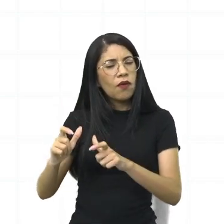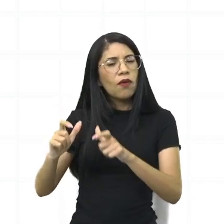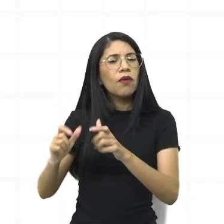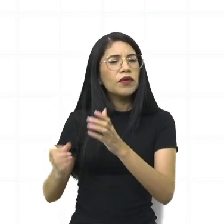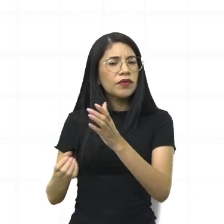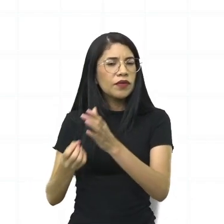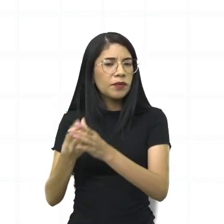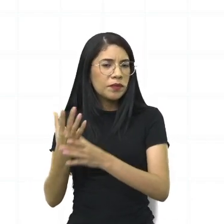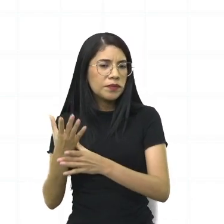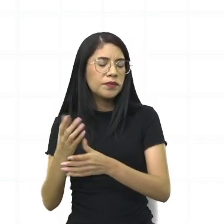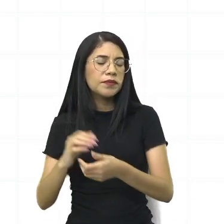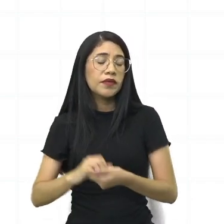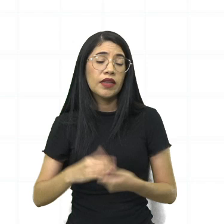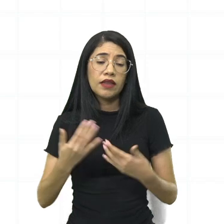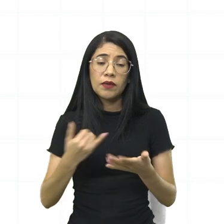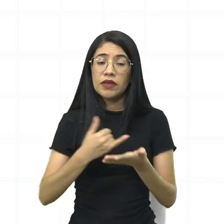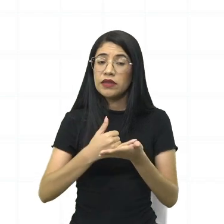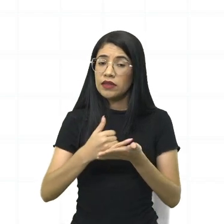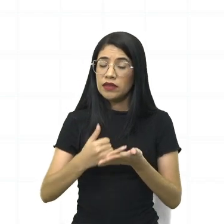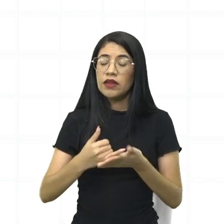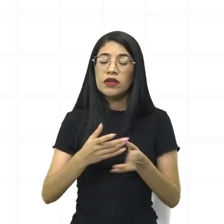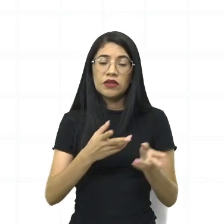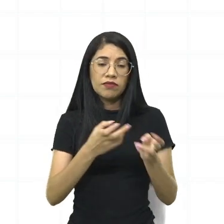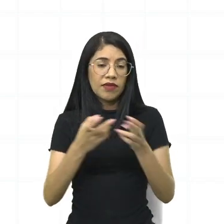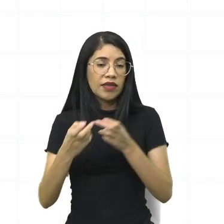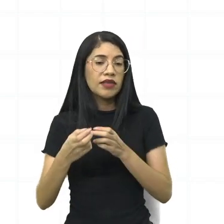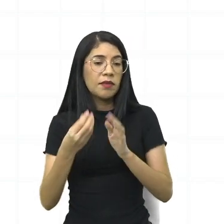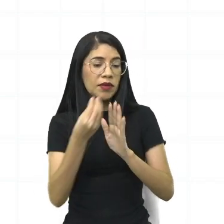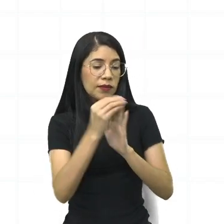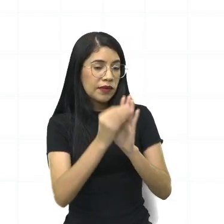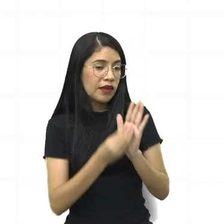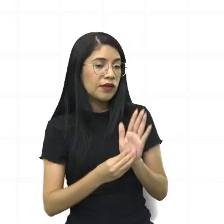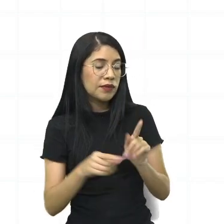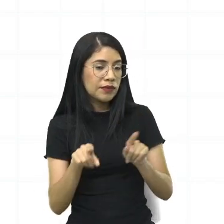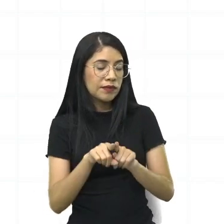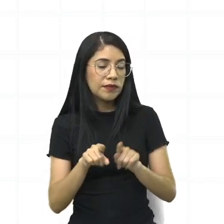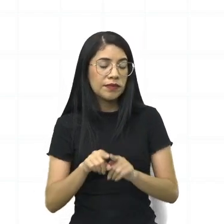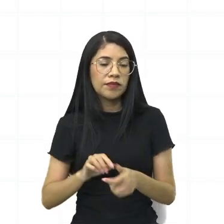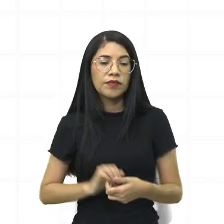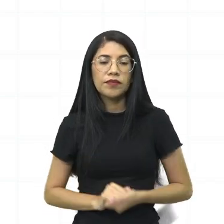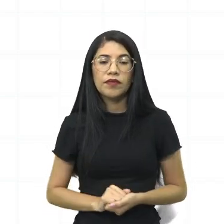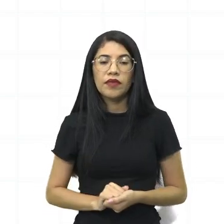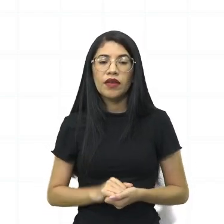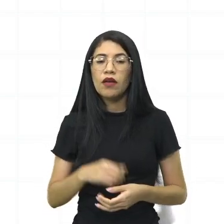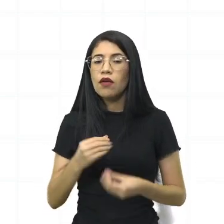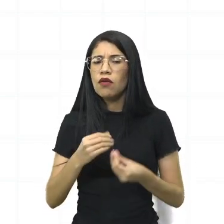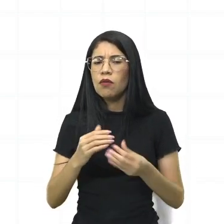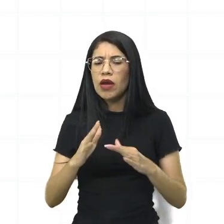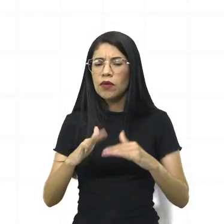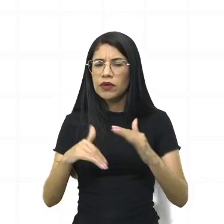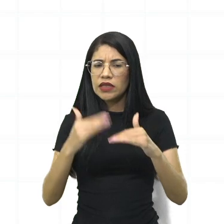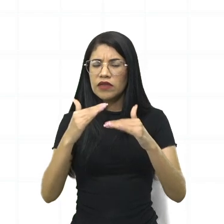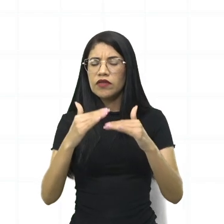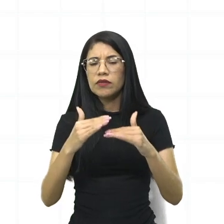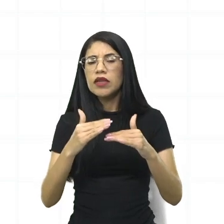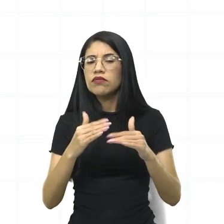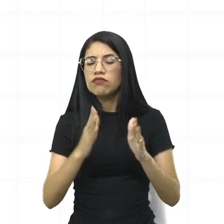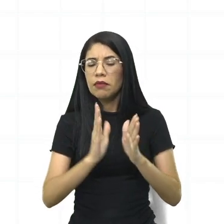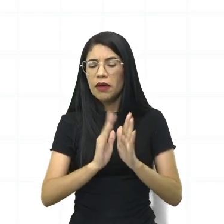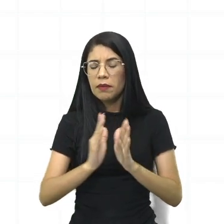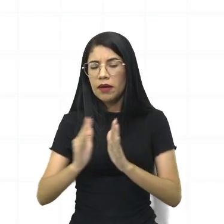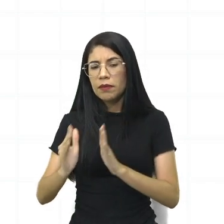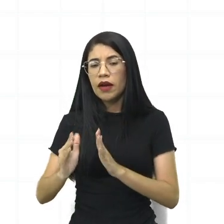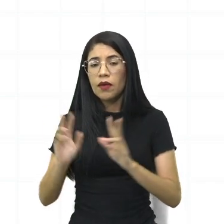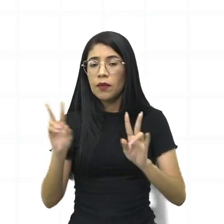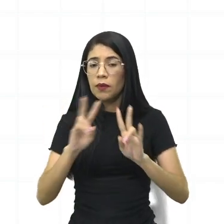iniciou. Então, ali nessa introdução nós tivemos essa contextualização. O desenvolvimento... o